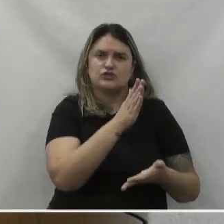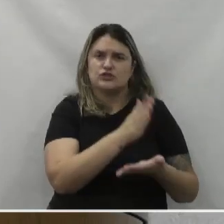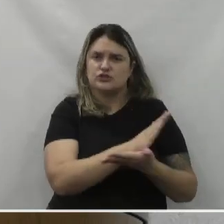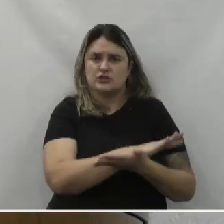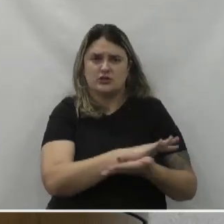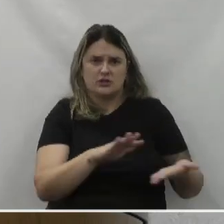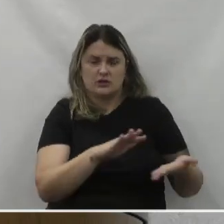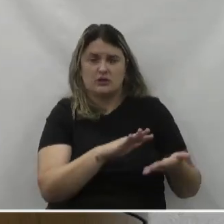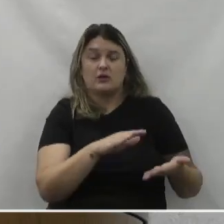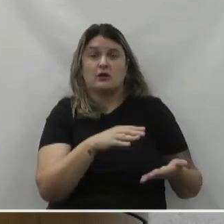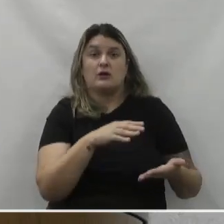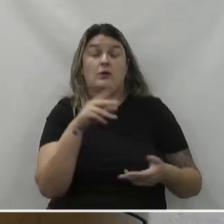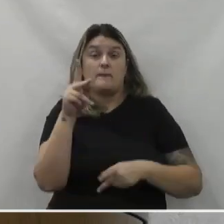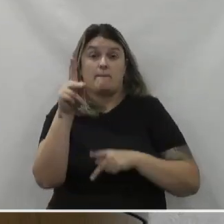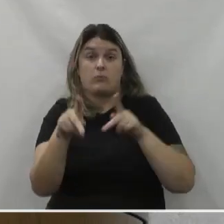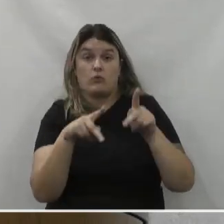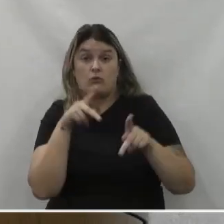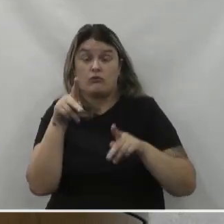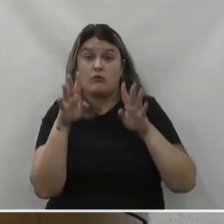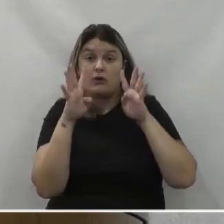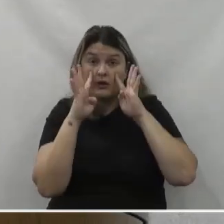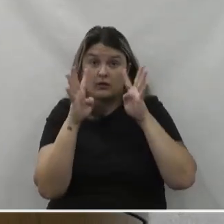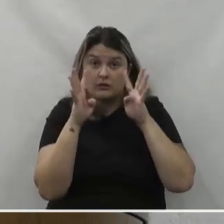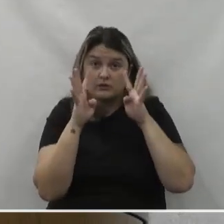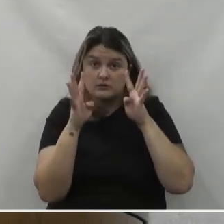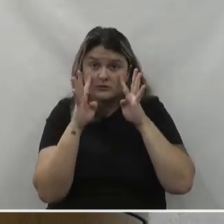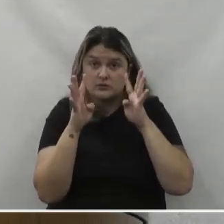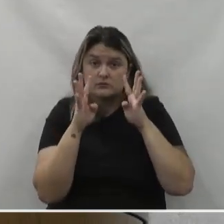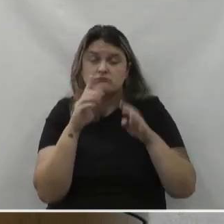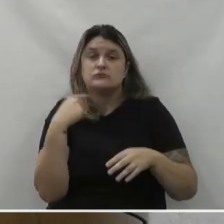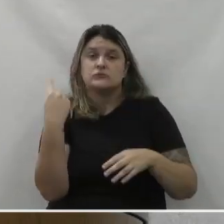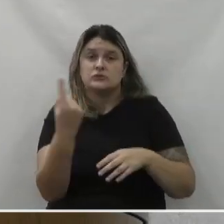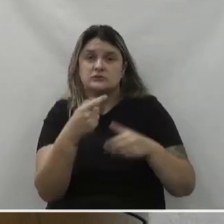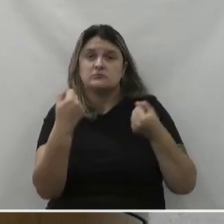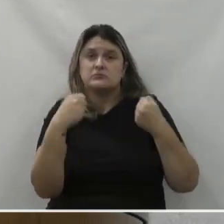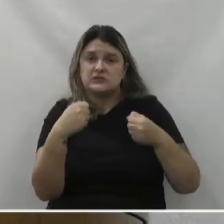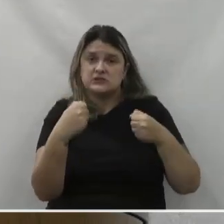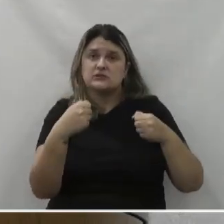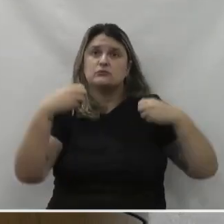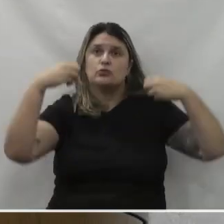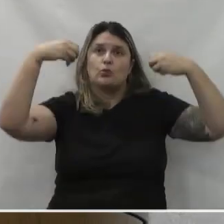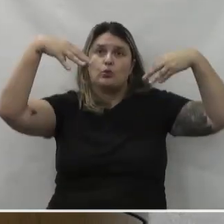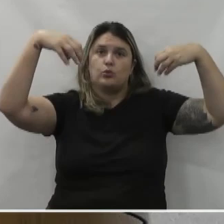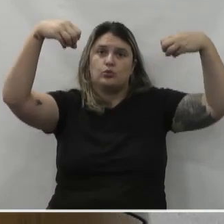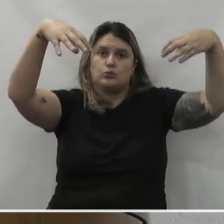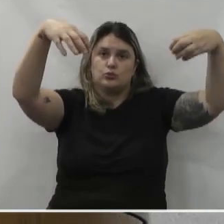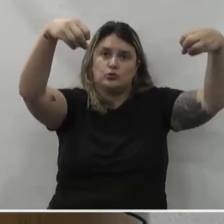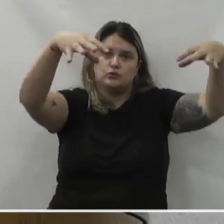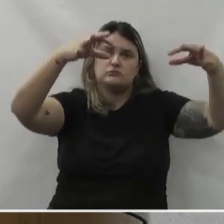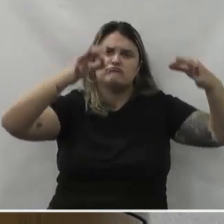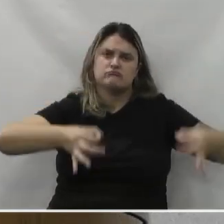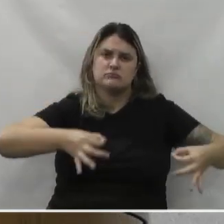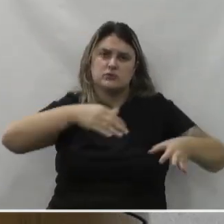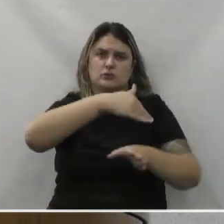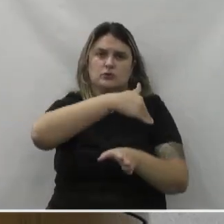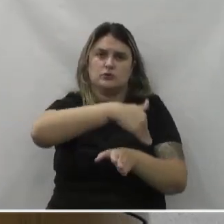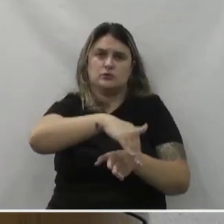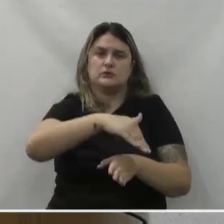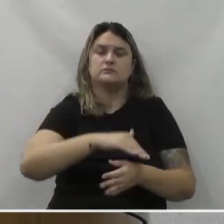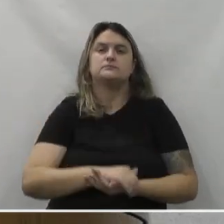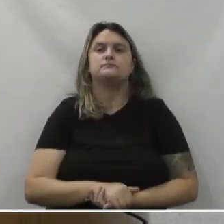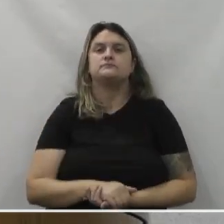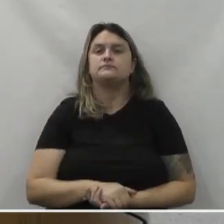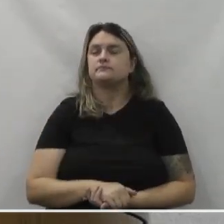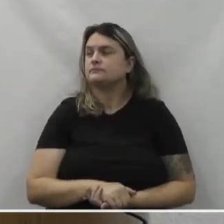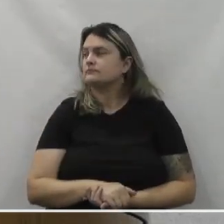daí e que a população aí consiga ter uma iluminação adequada.